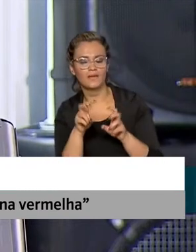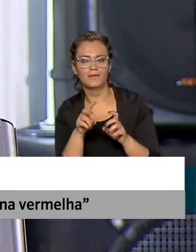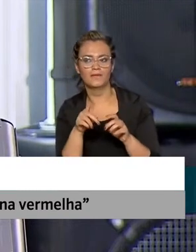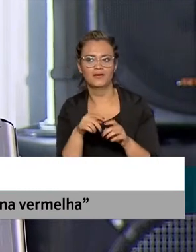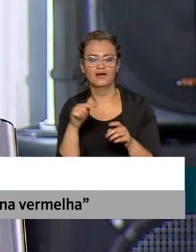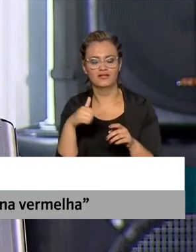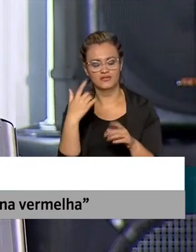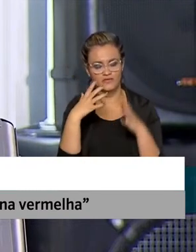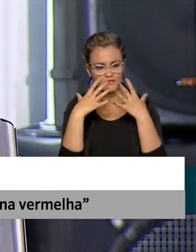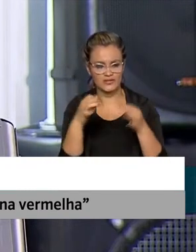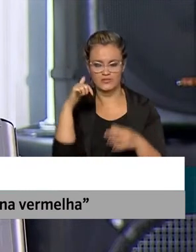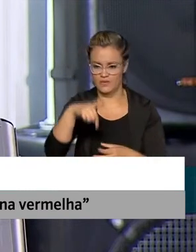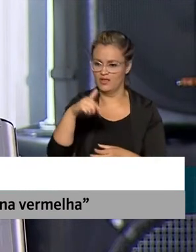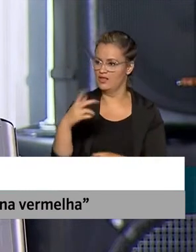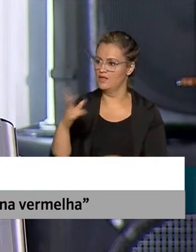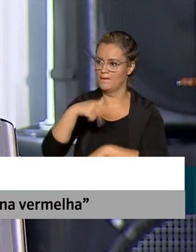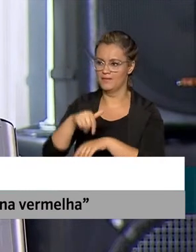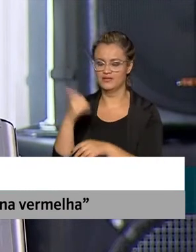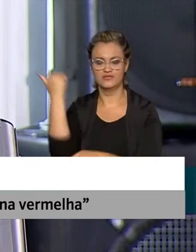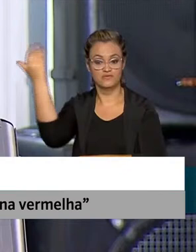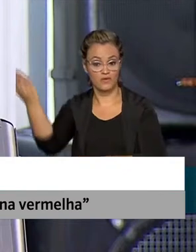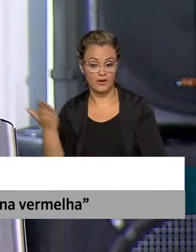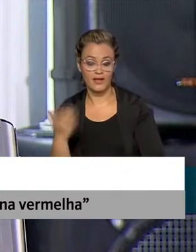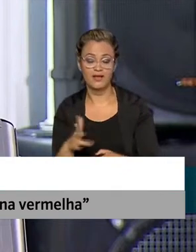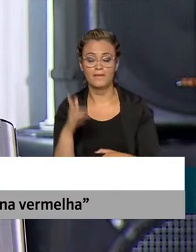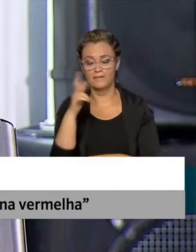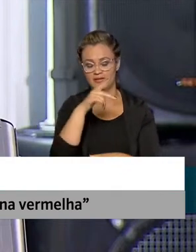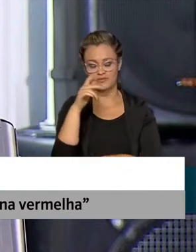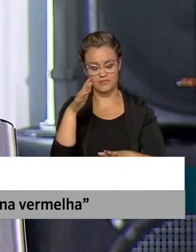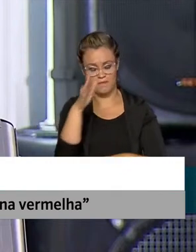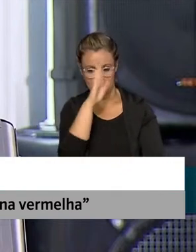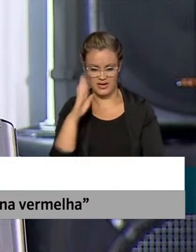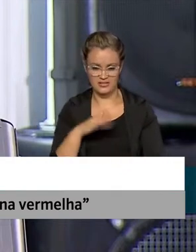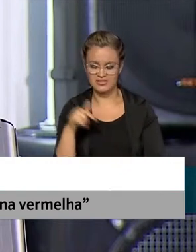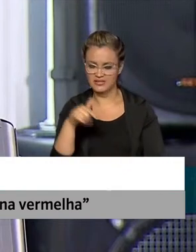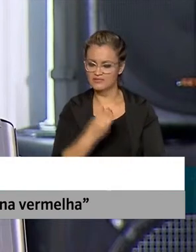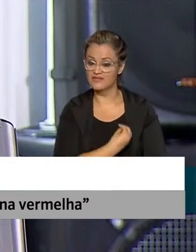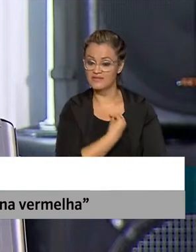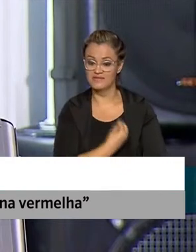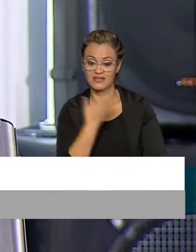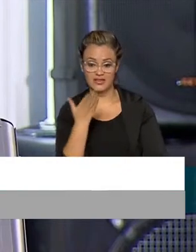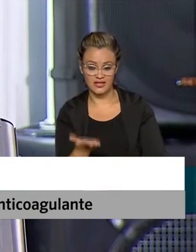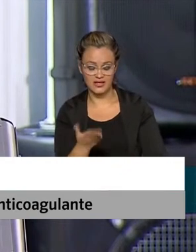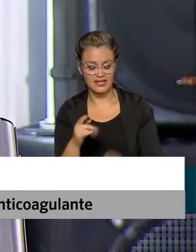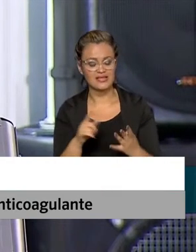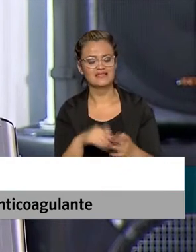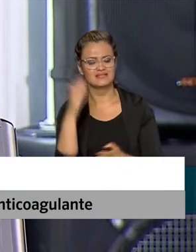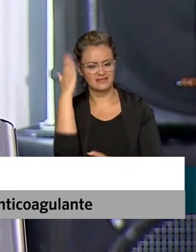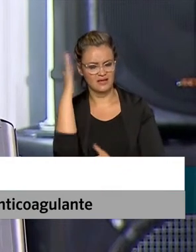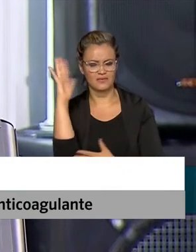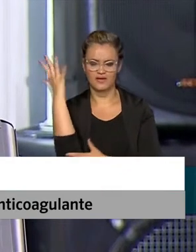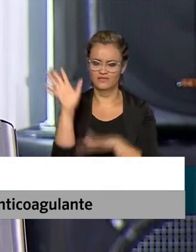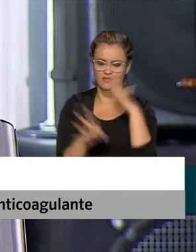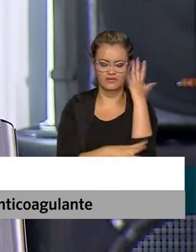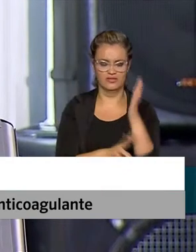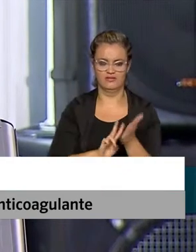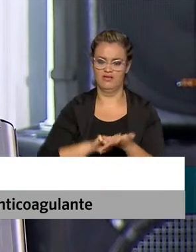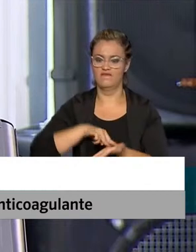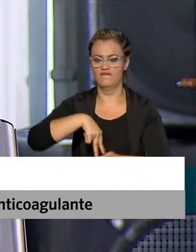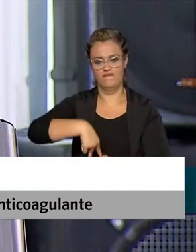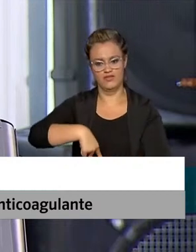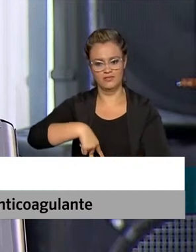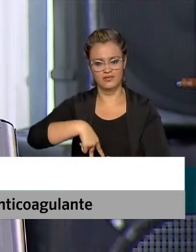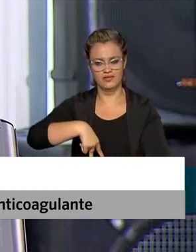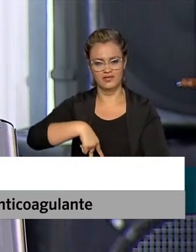internacional. Mas os brasileiros que estão presentes na região sabem que a floresta continua de pé.